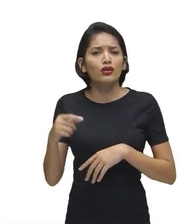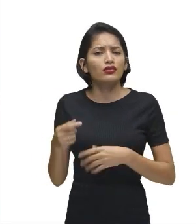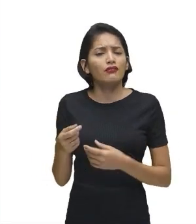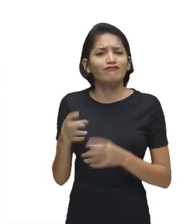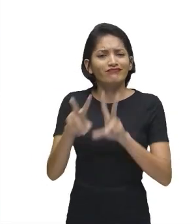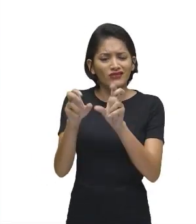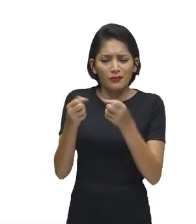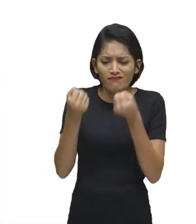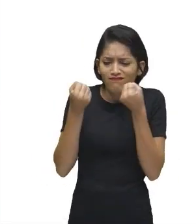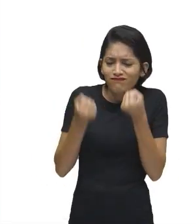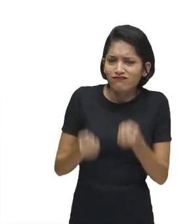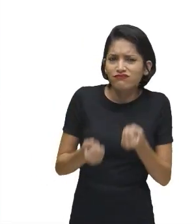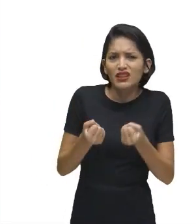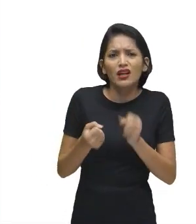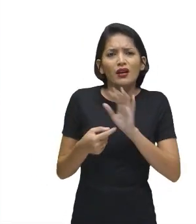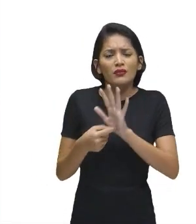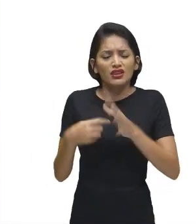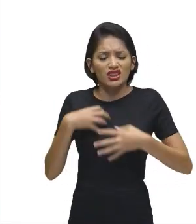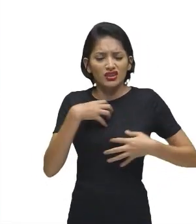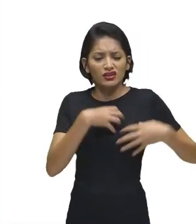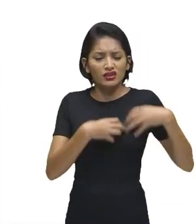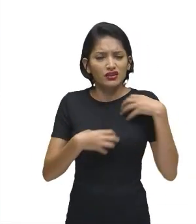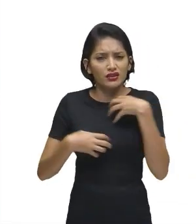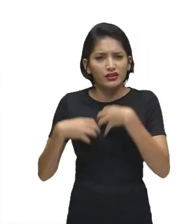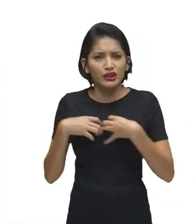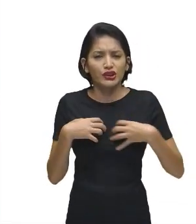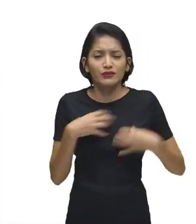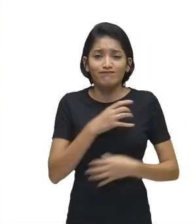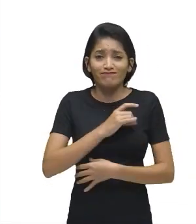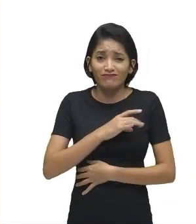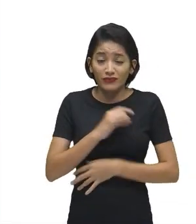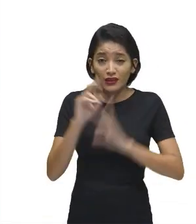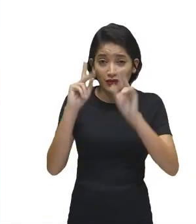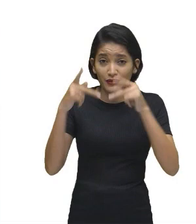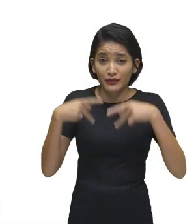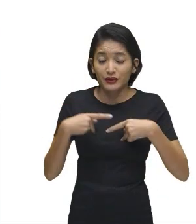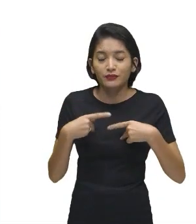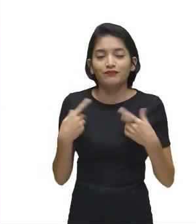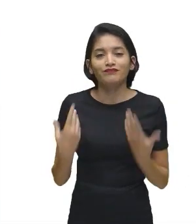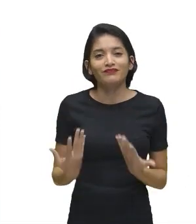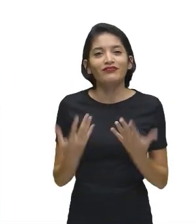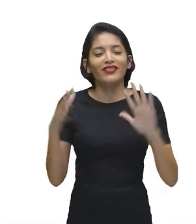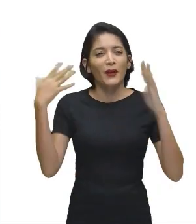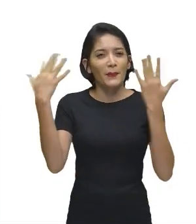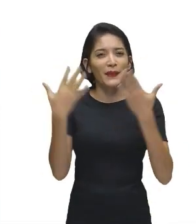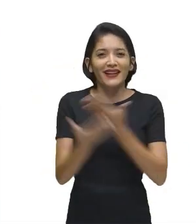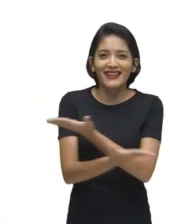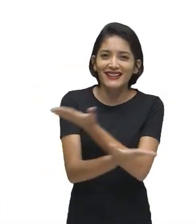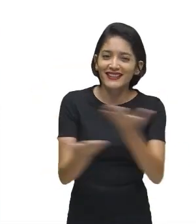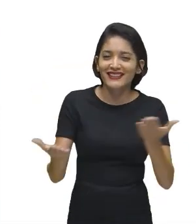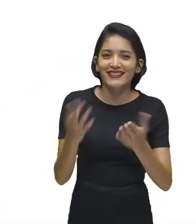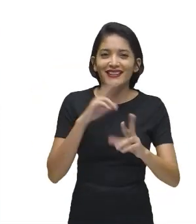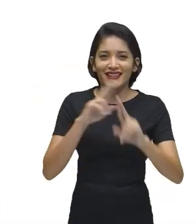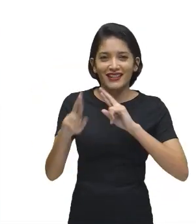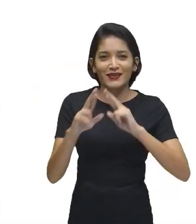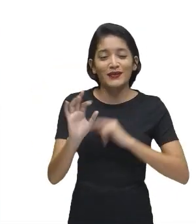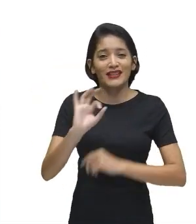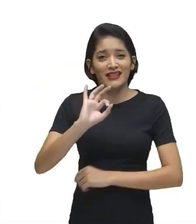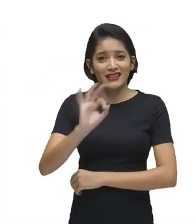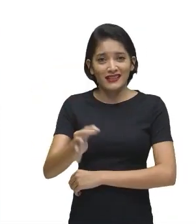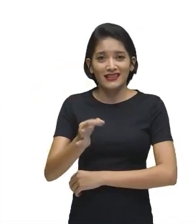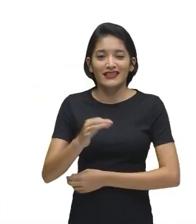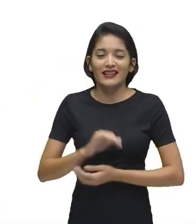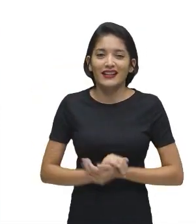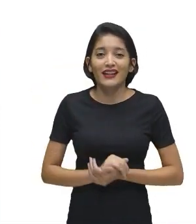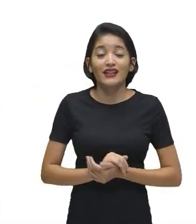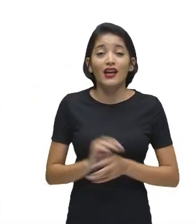ali mostrava a angústia do ser humano. Então, é isso. Então, parabéns para vocês que responderam corretamente as